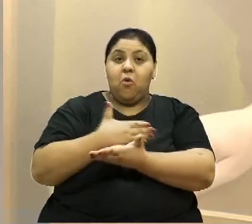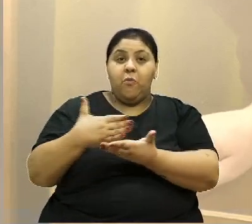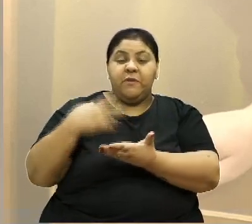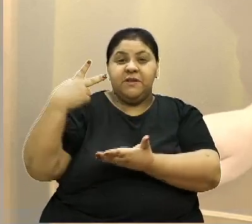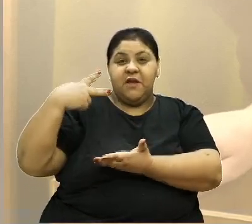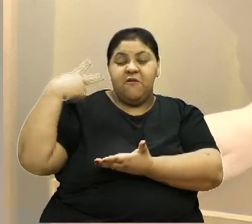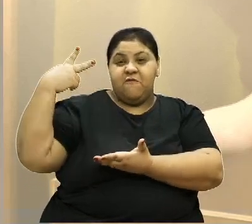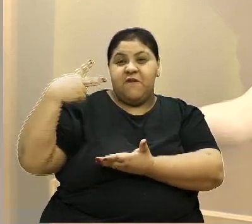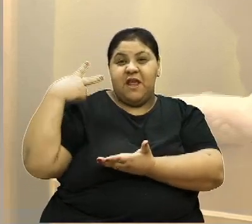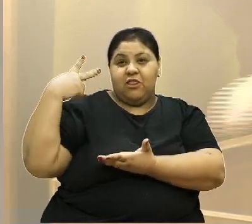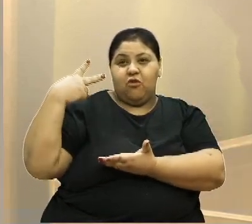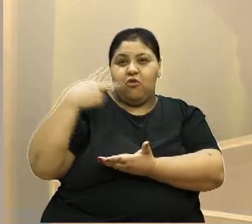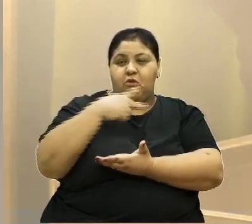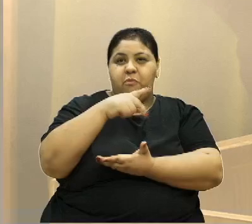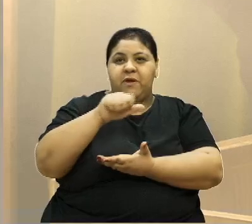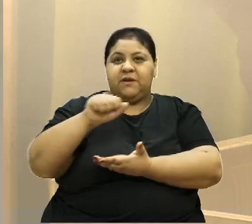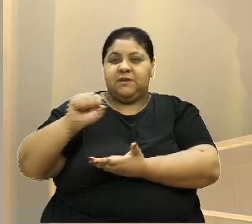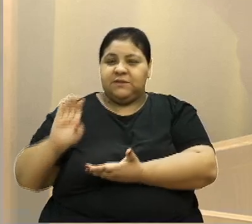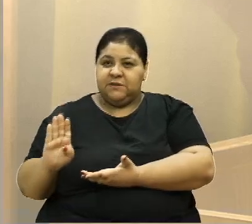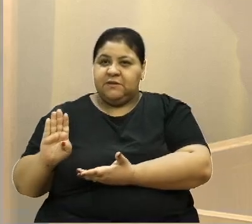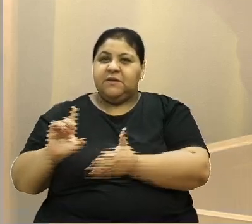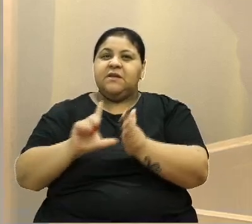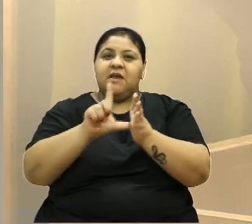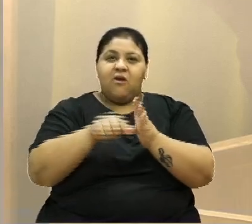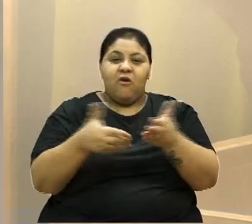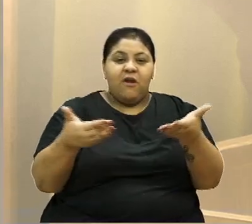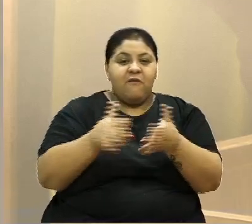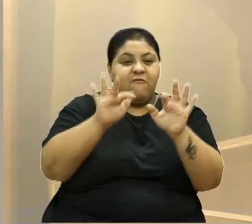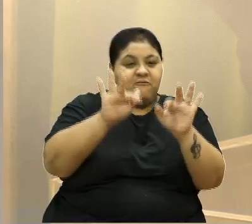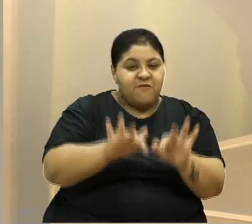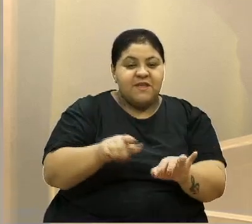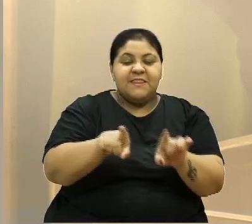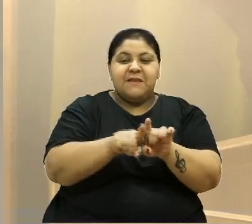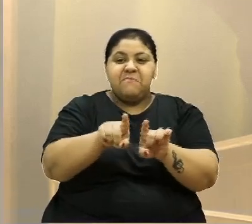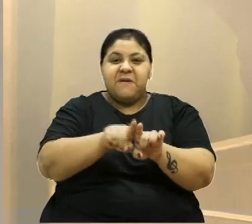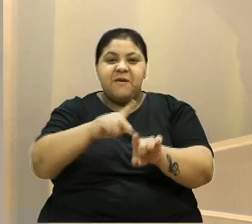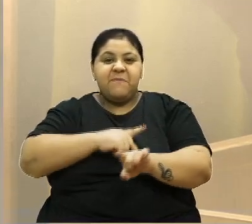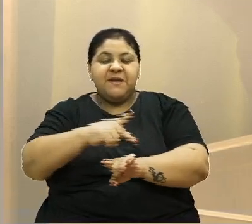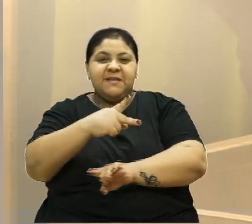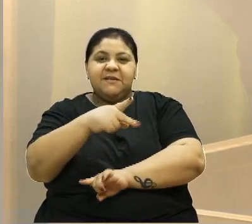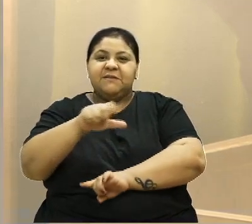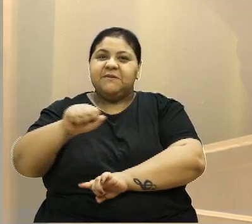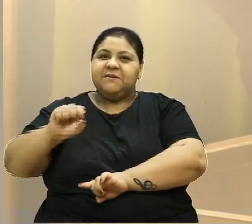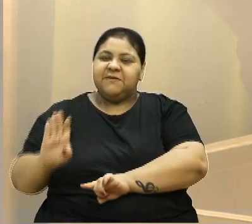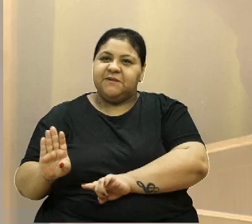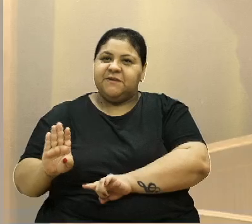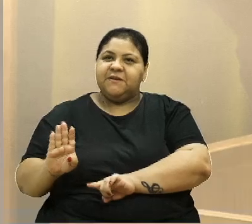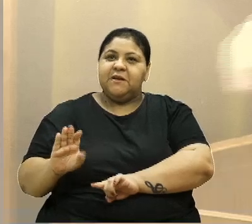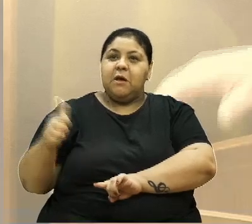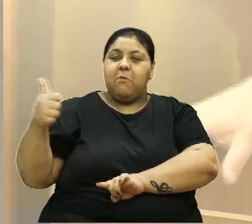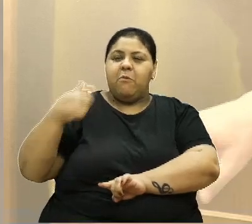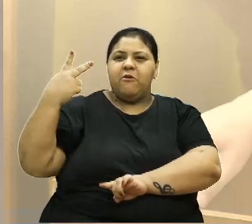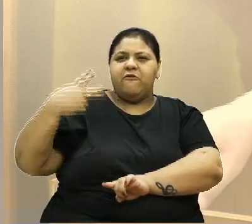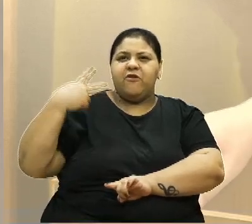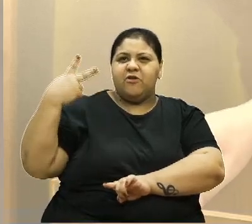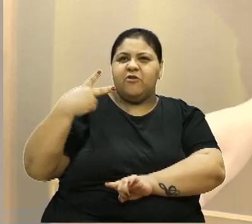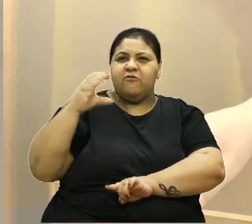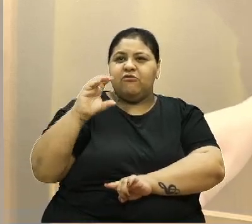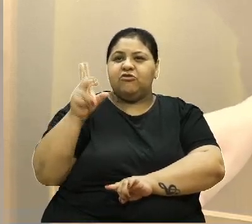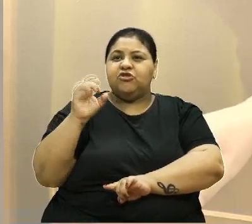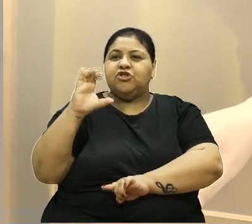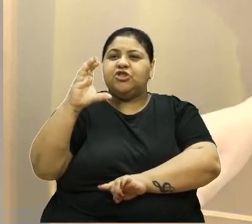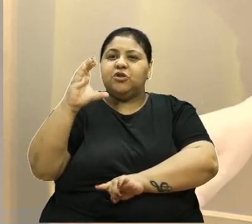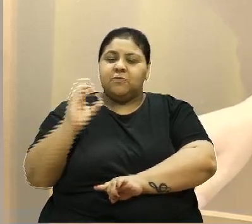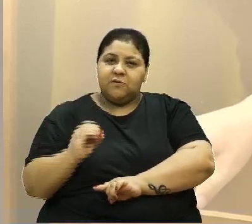primeiro presidente foi o Chico Spendorello, em 2005. E tivemos uma legislatura, né, vereador